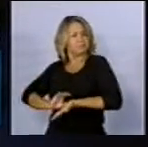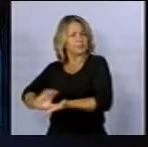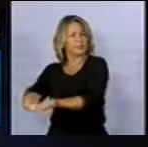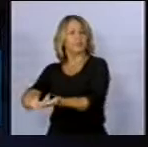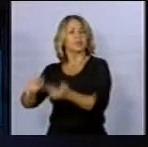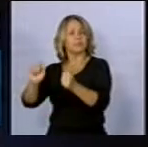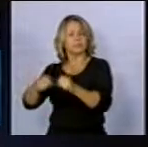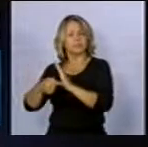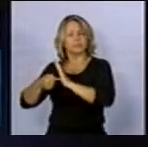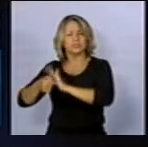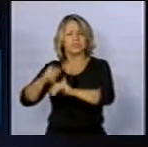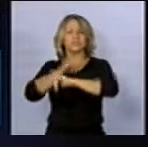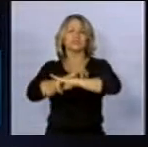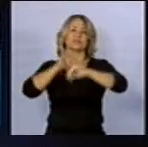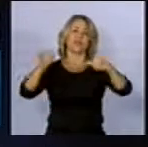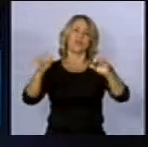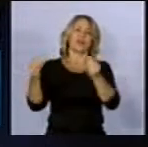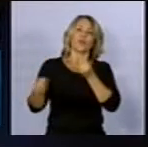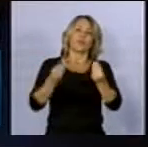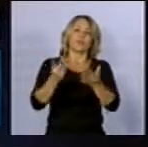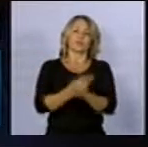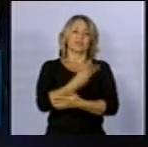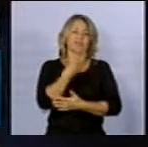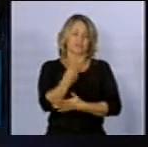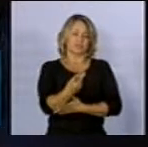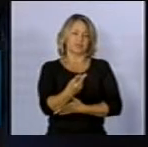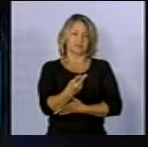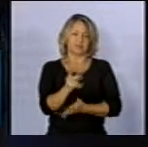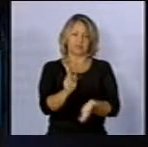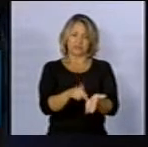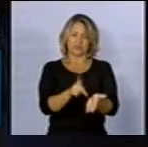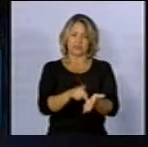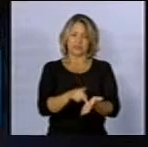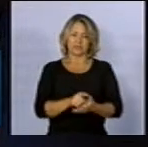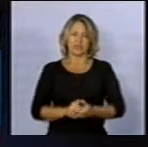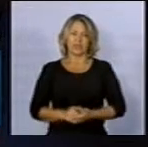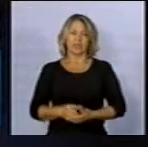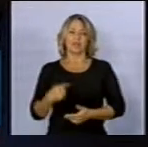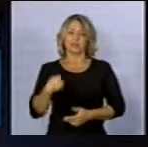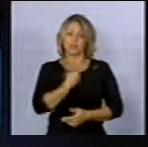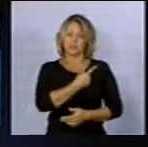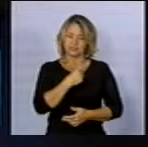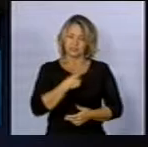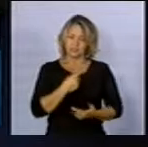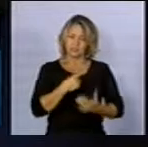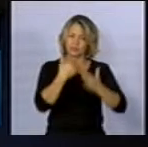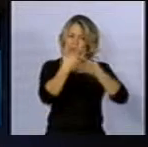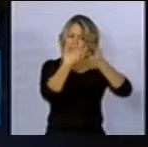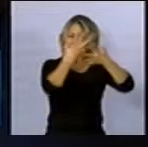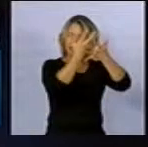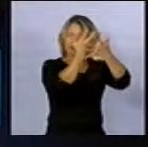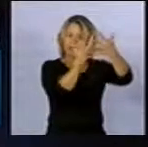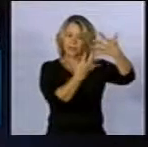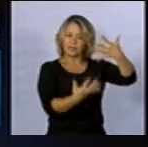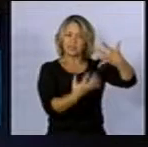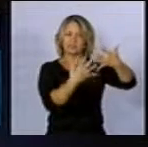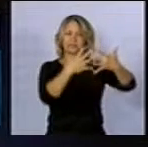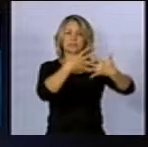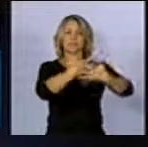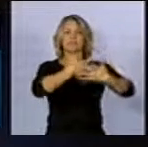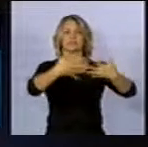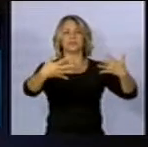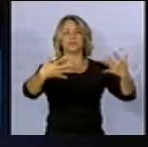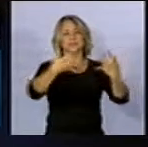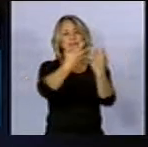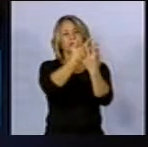como acontece né como é necessário nós temos aqui uma tabela essa tabela foi